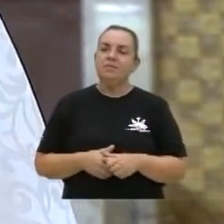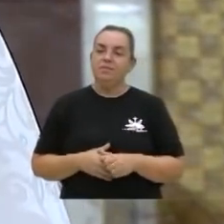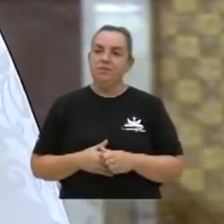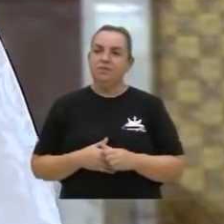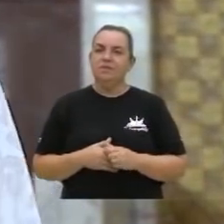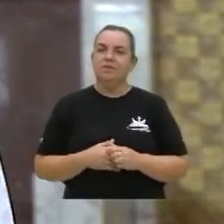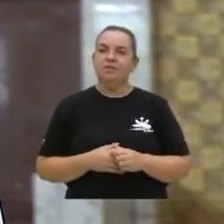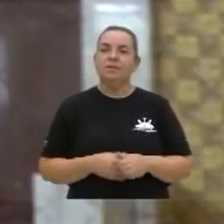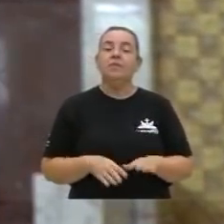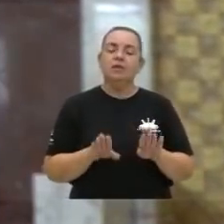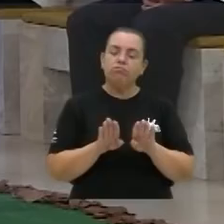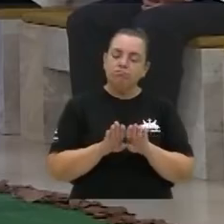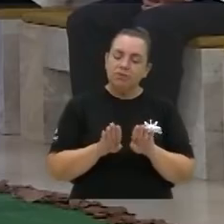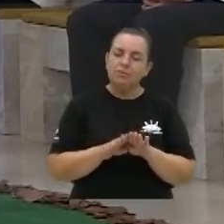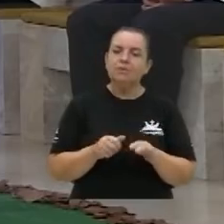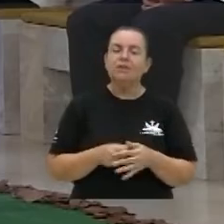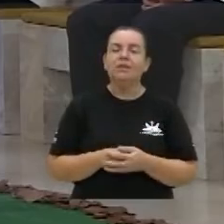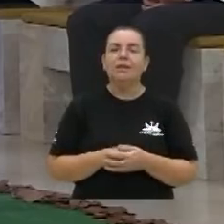É impressionante,